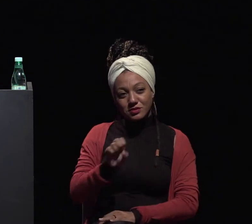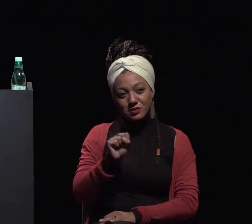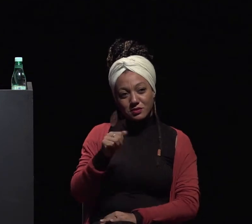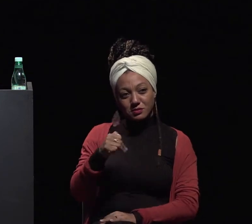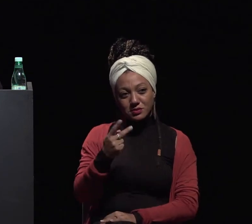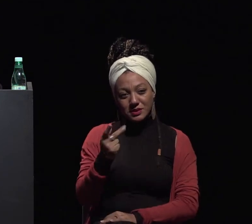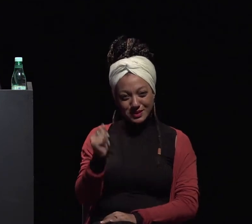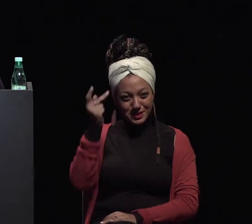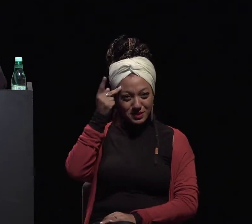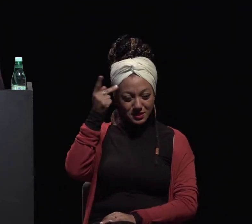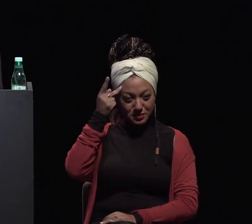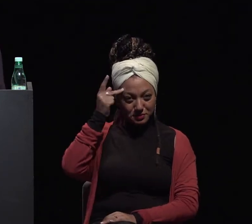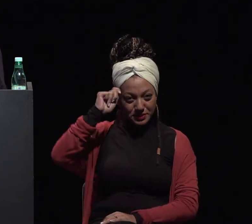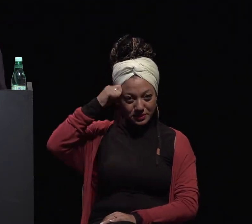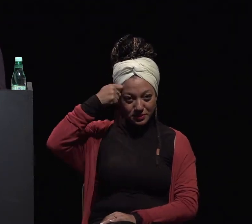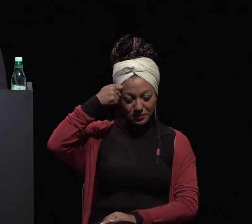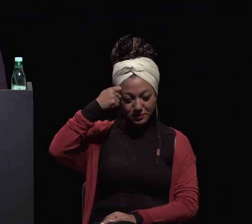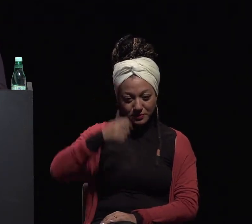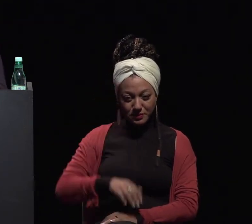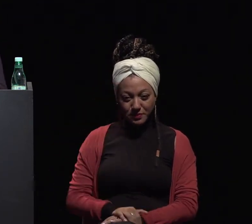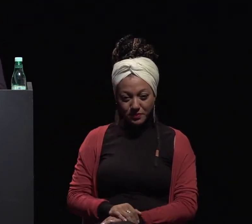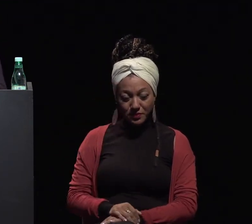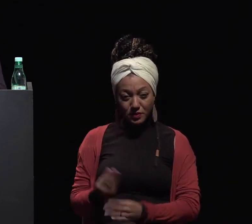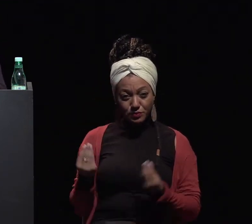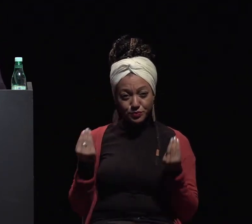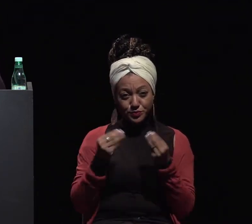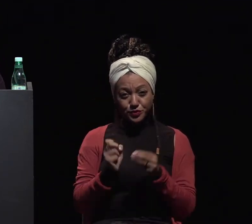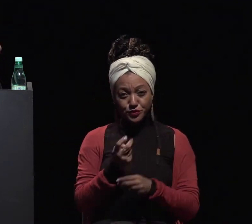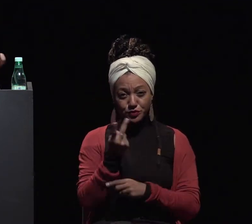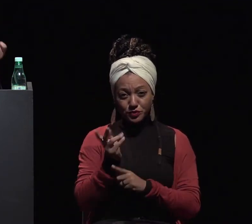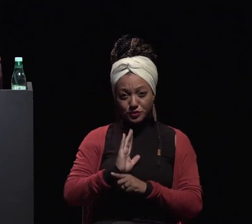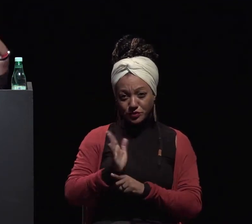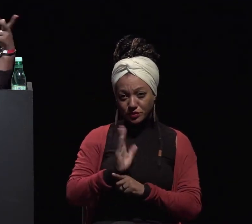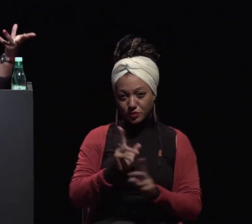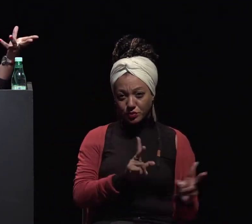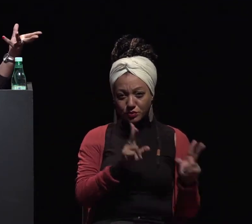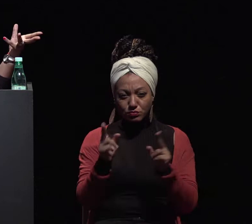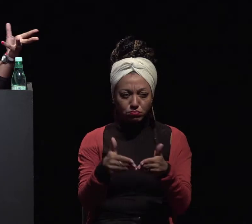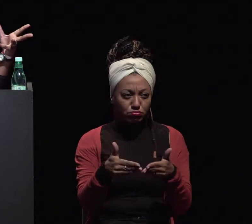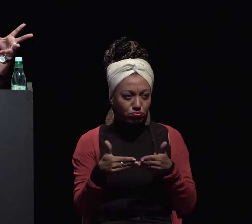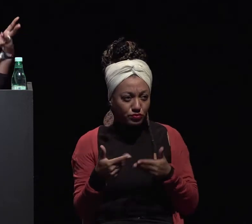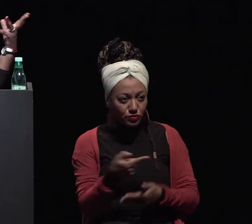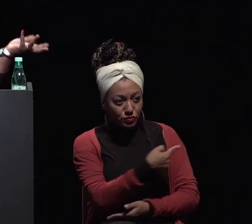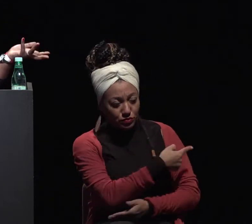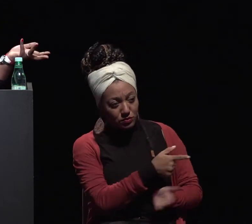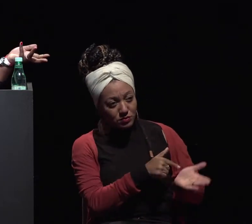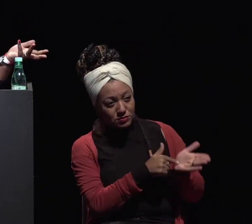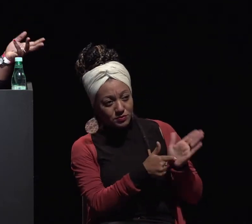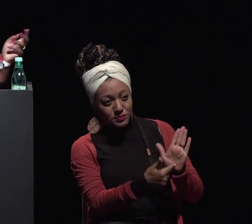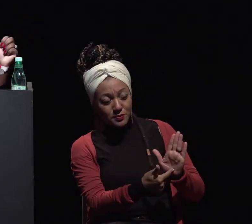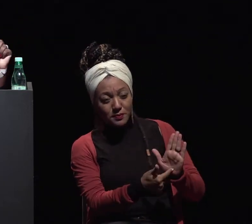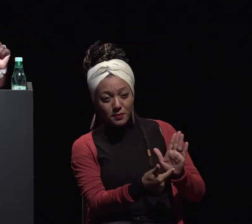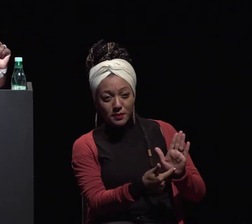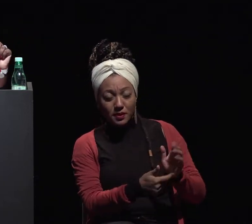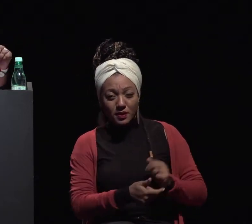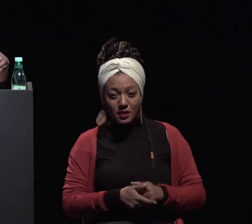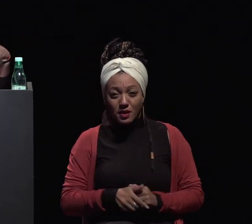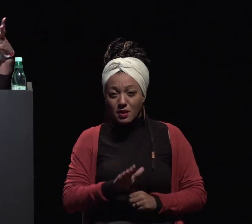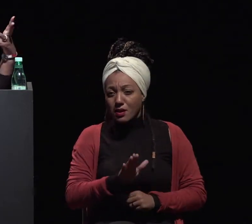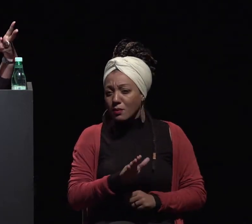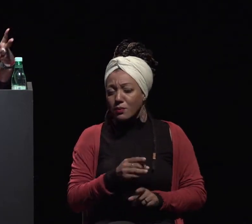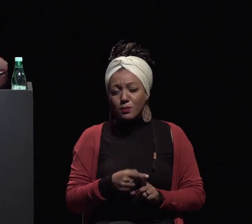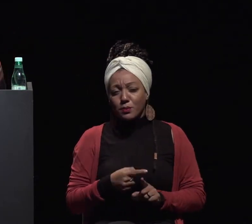Eu vou colocar 2 videozinhos durante a minha apresentação. Eu vou cortar, então eu peço licença para vocês, que eu vou interromper.